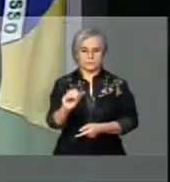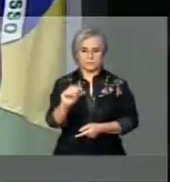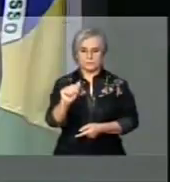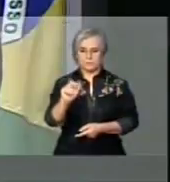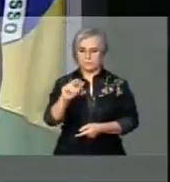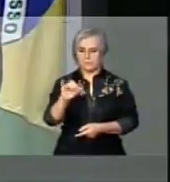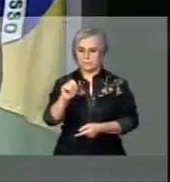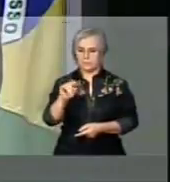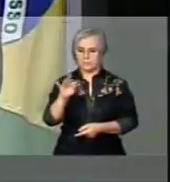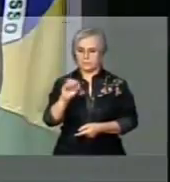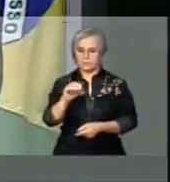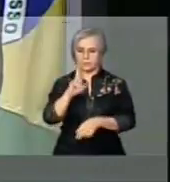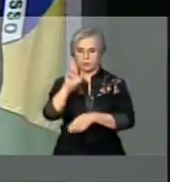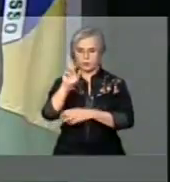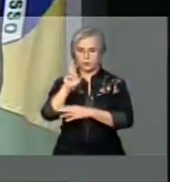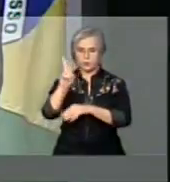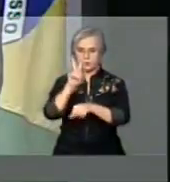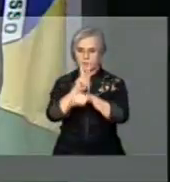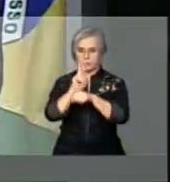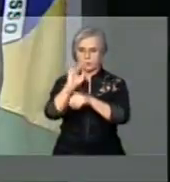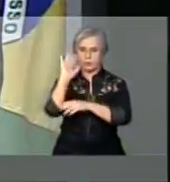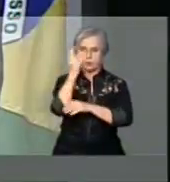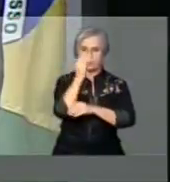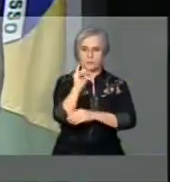Aristo, diretor de Proteção Ambiental do IBAMA,